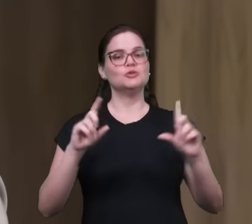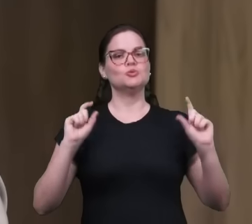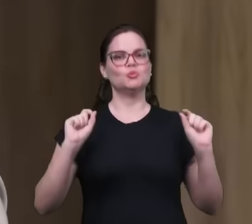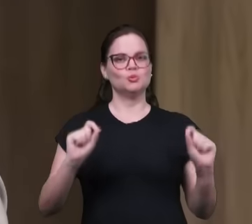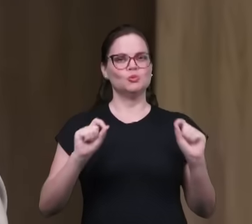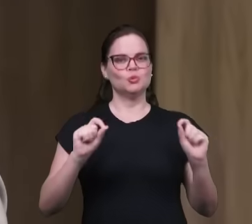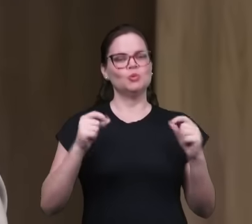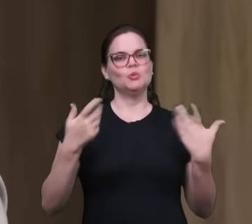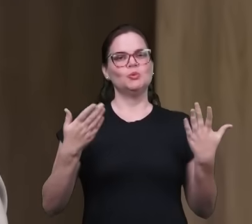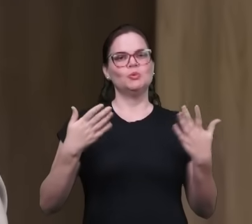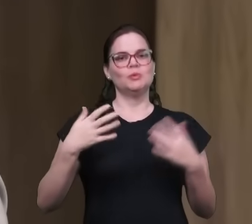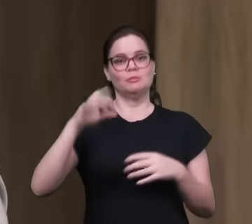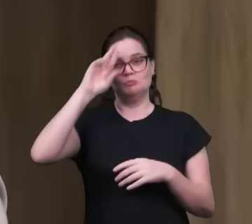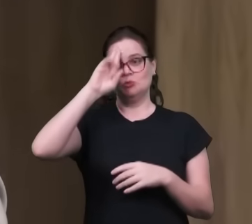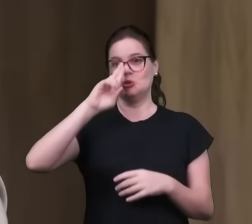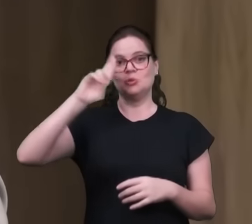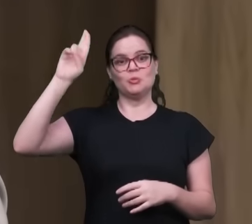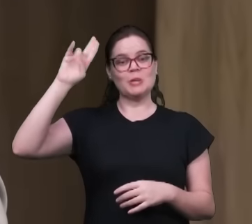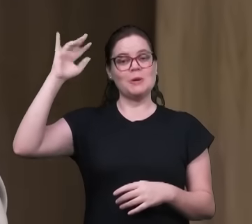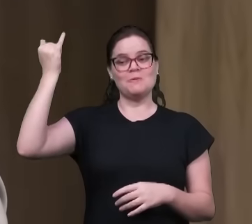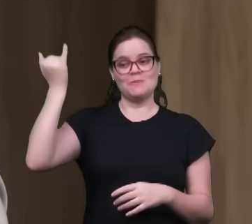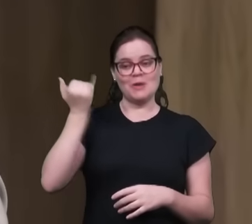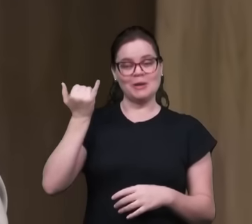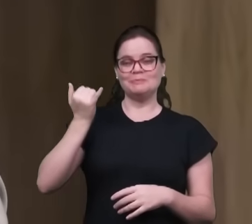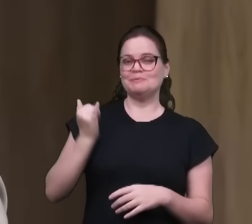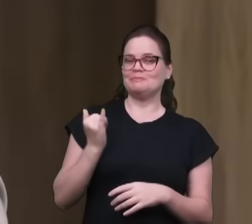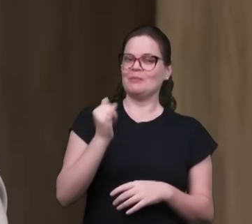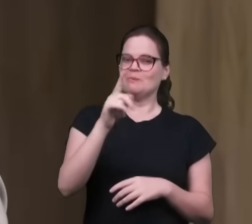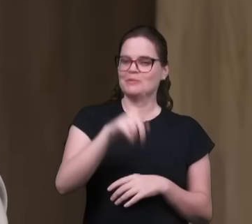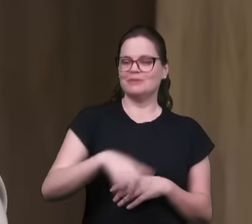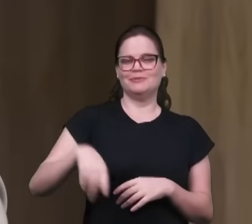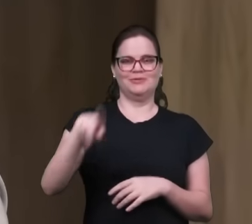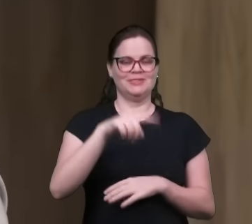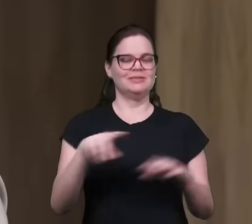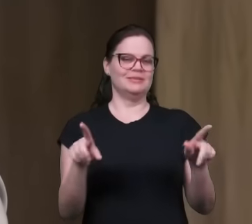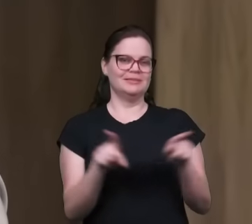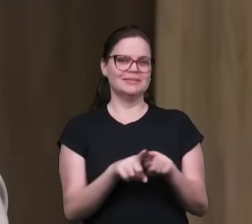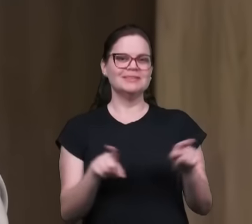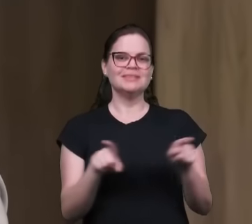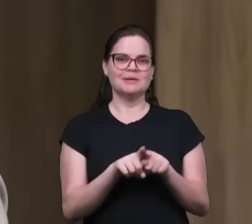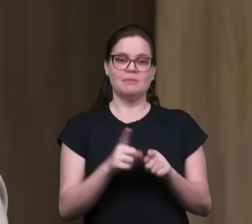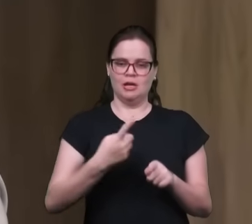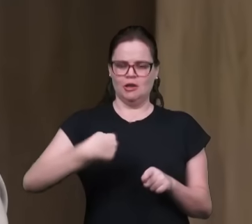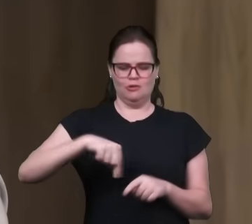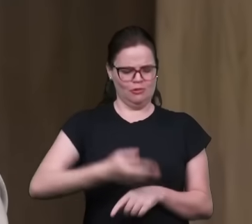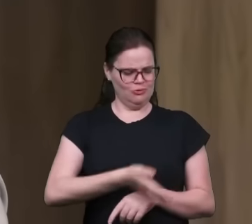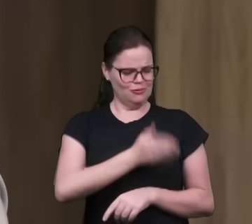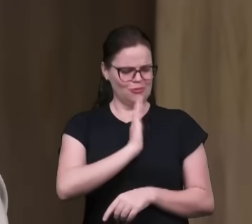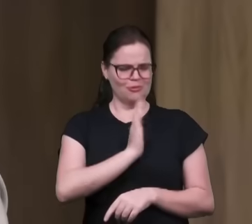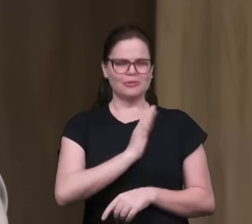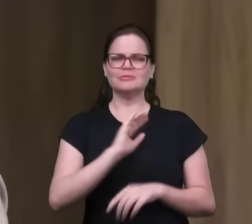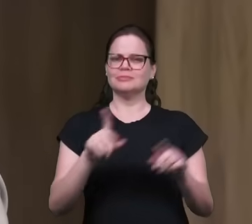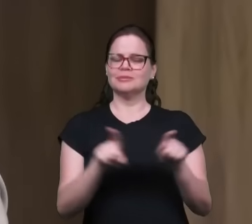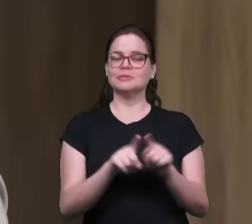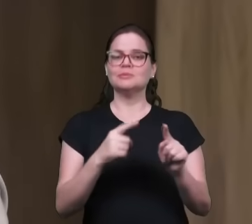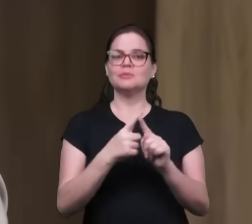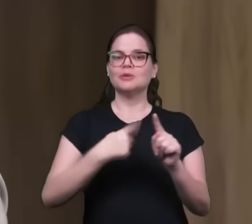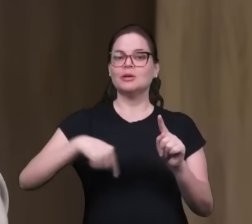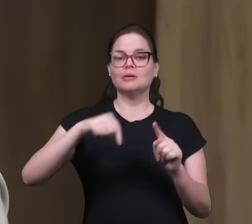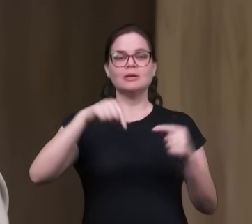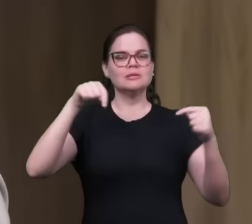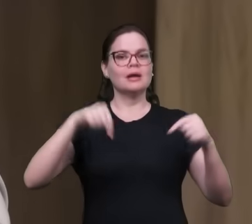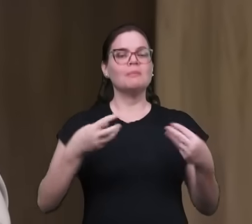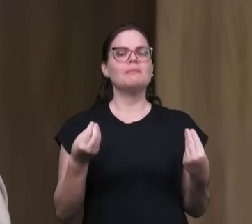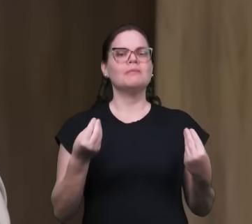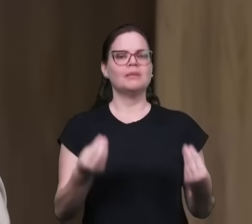mensagem que vem da eternidade, do coração de Deus, para os nossos corações, porque nós aqui nos propomos